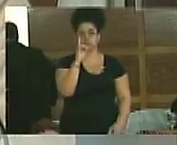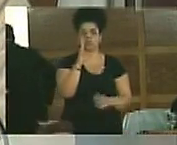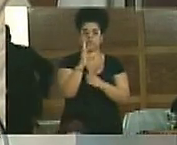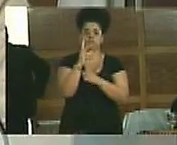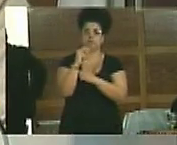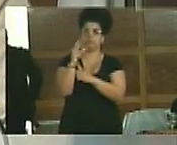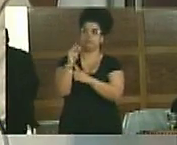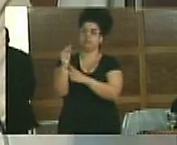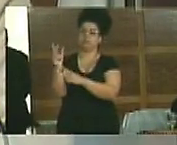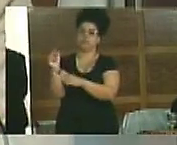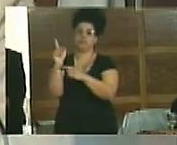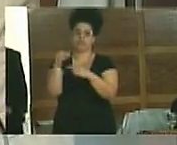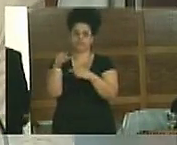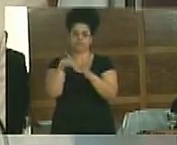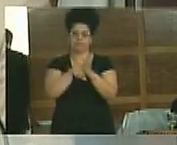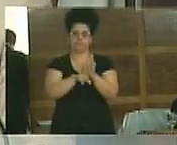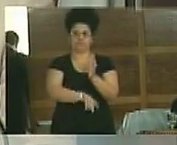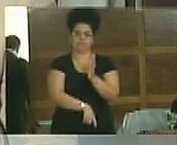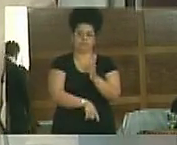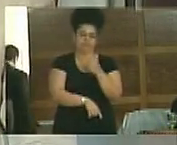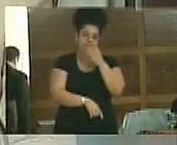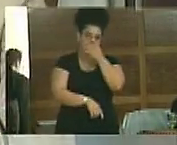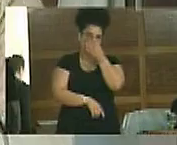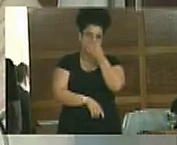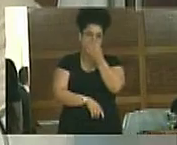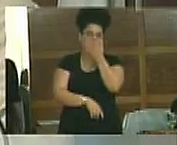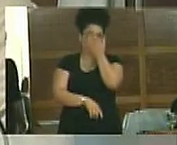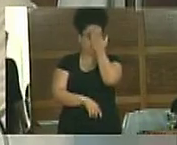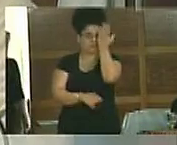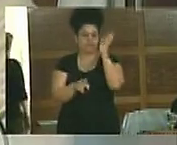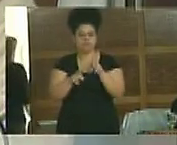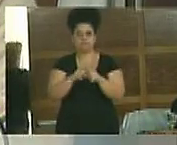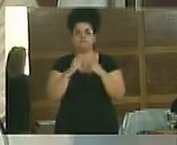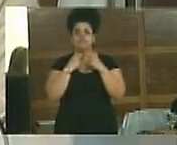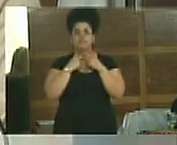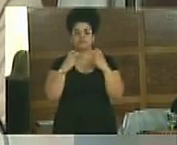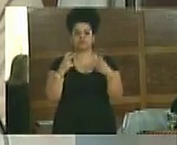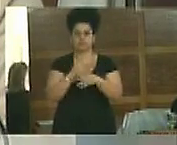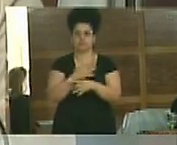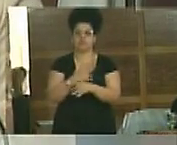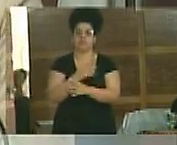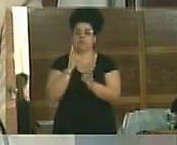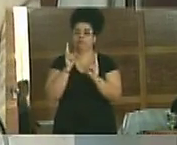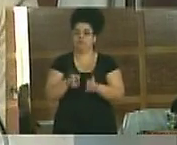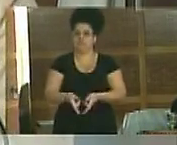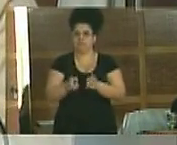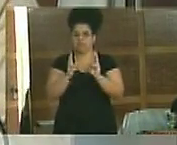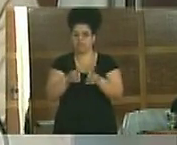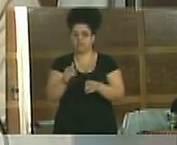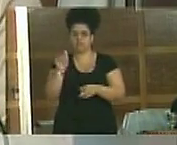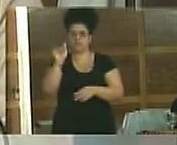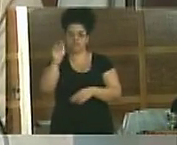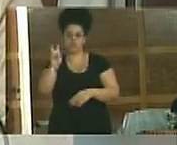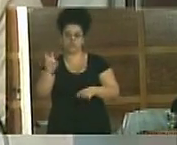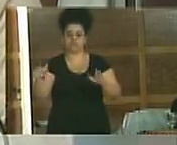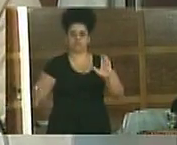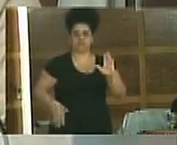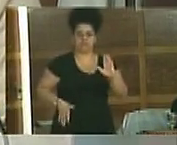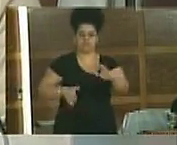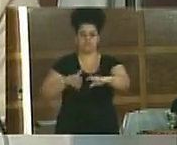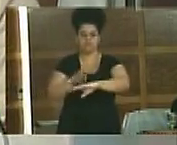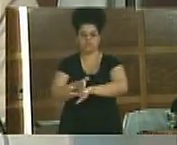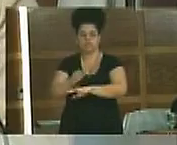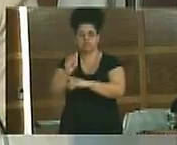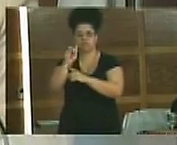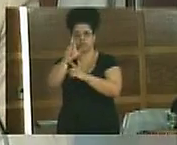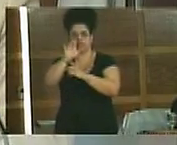lado negativo. A Voz da Cidade, a mesma coisa, já colocando com relação a 15 bandidos armados que entraram no areal, aquela